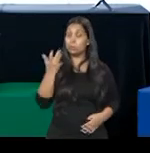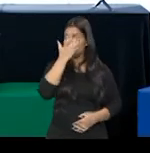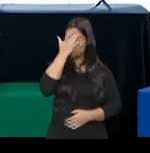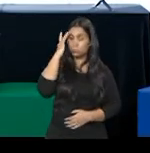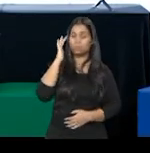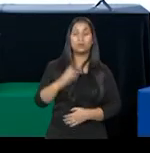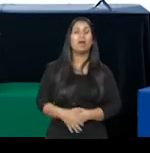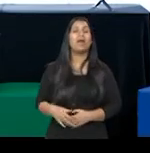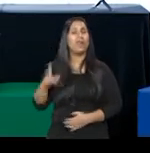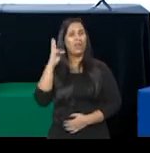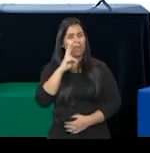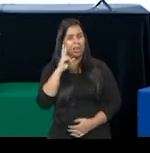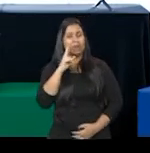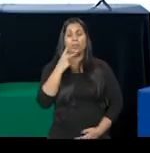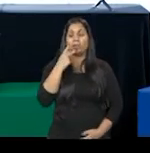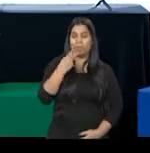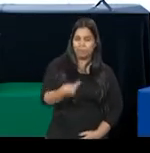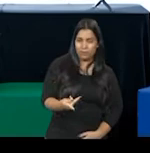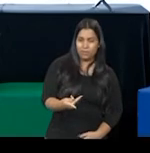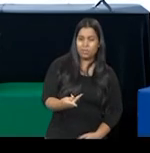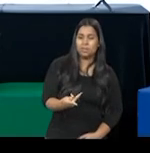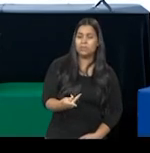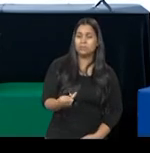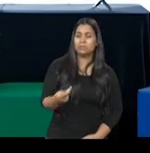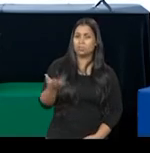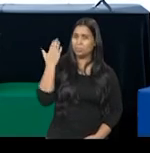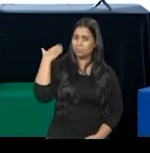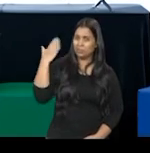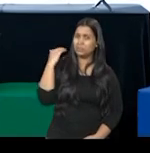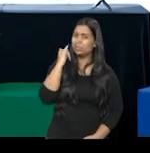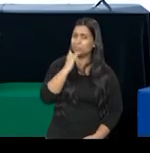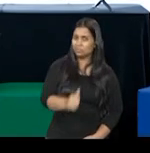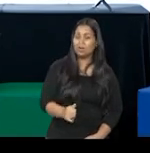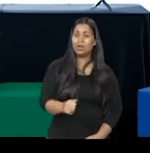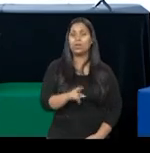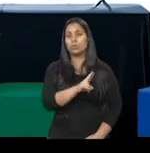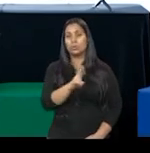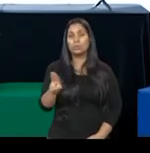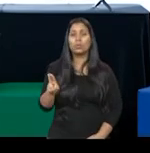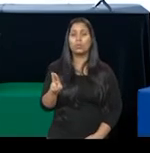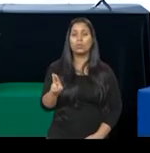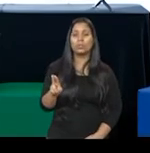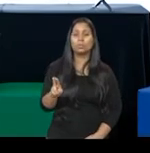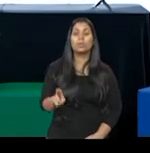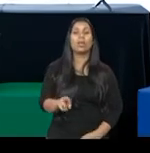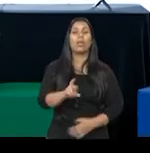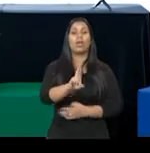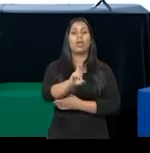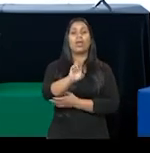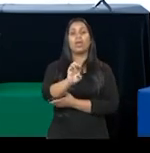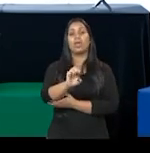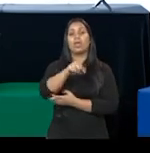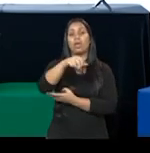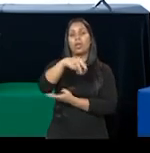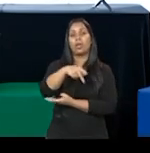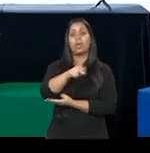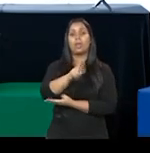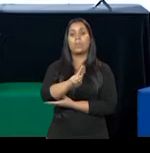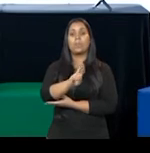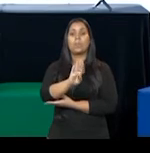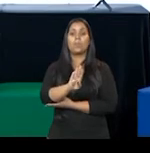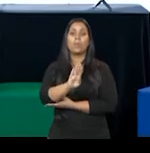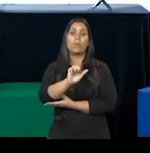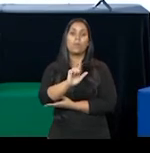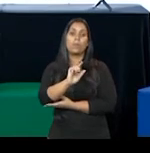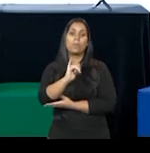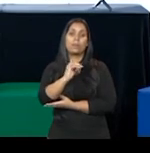pessoas. Lembra que falamos que eu disse na aula passada que o nome do Estado brasileiro é República Federativa do